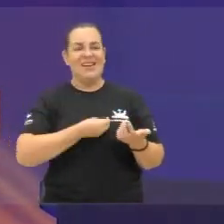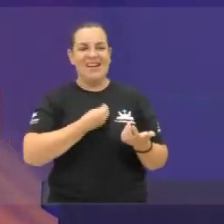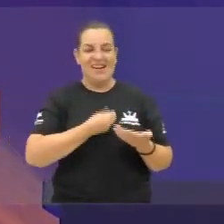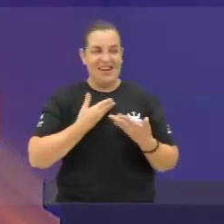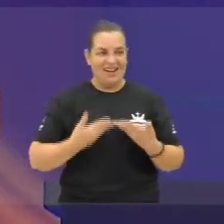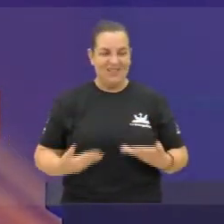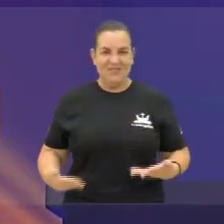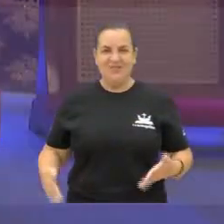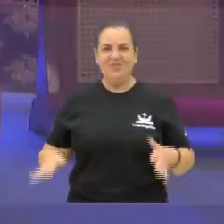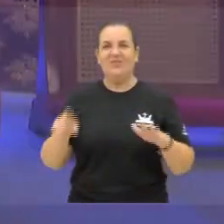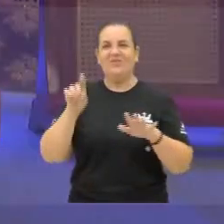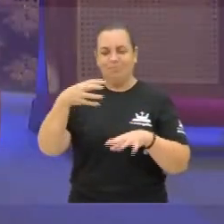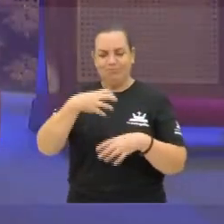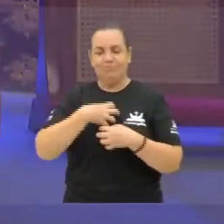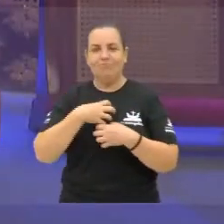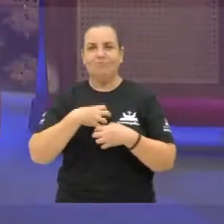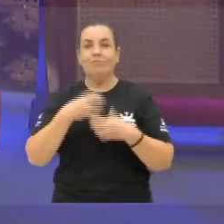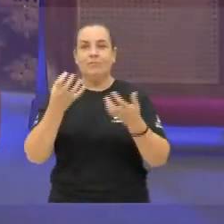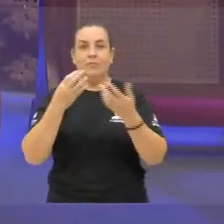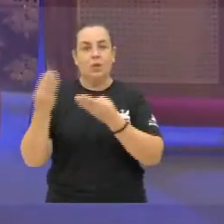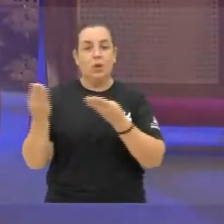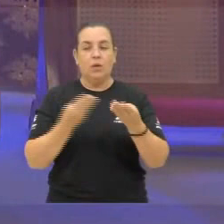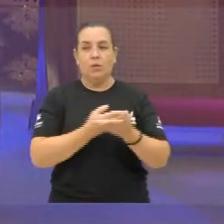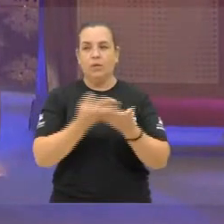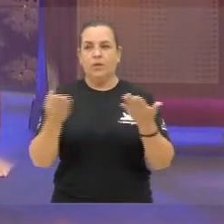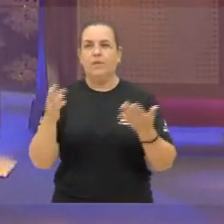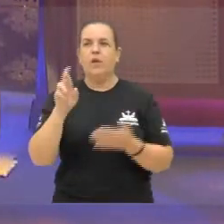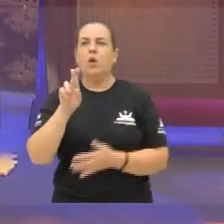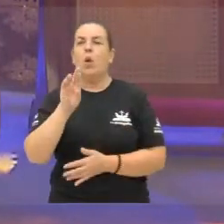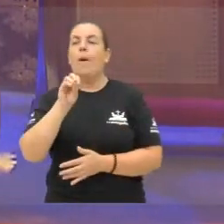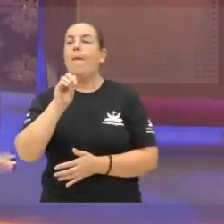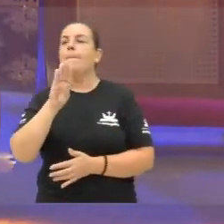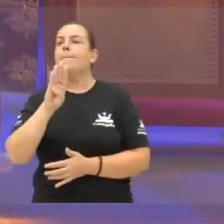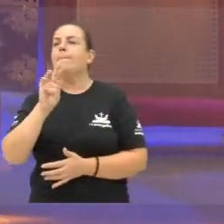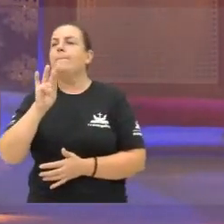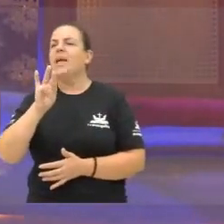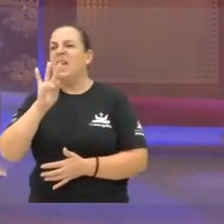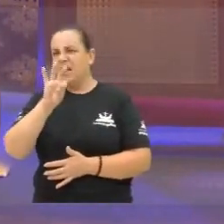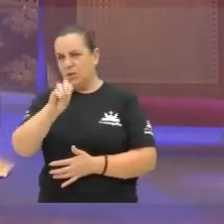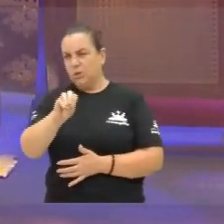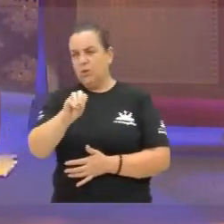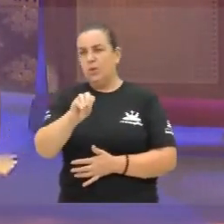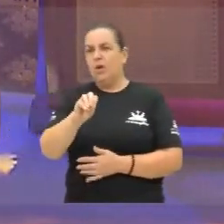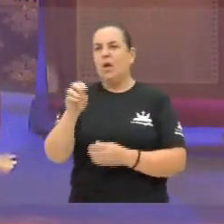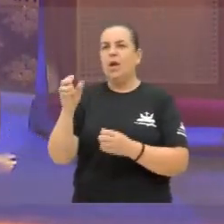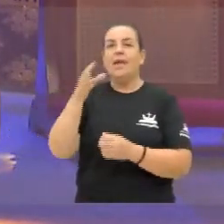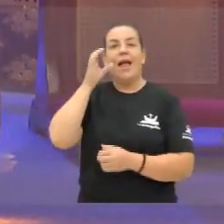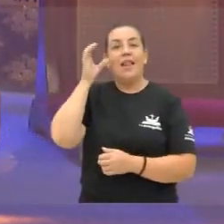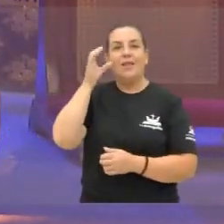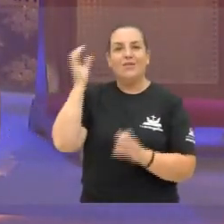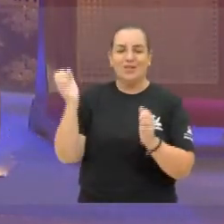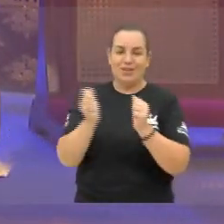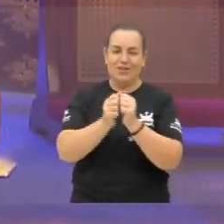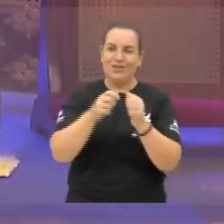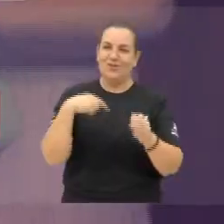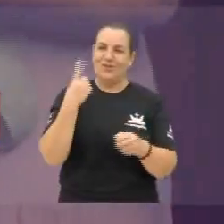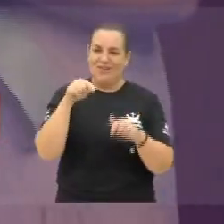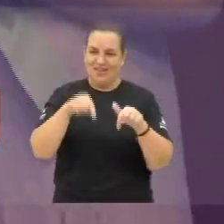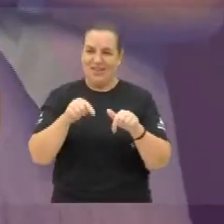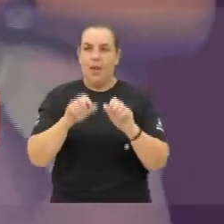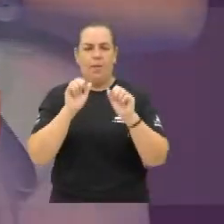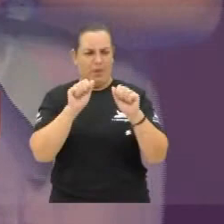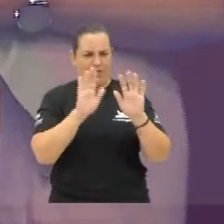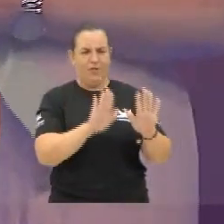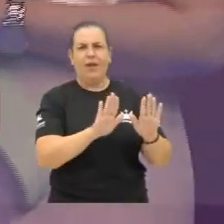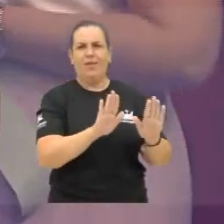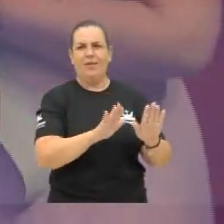Nesse clima, eu quero convidar o Roberto Tanus e a Claudinha a se juntar a nós aqui nesse momento de oração. Pode ficar aí, Léo, pode ficar